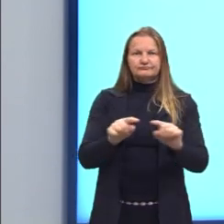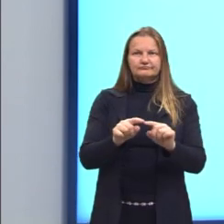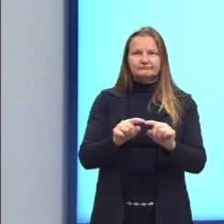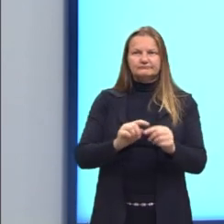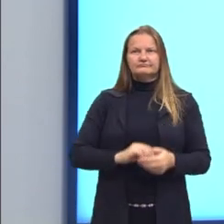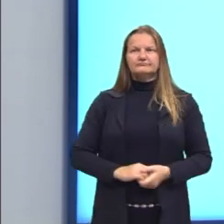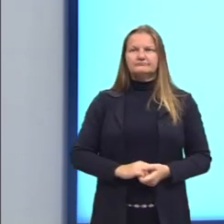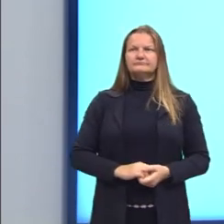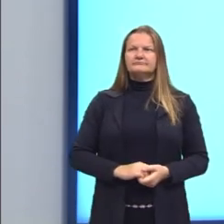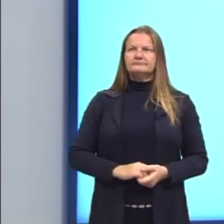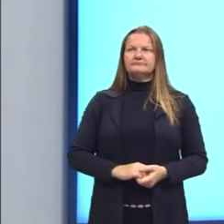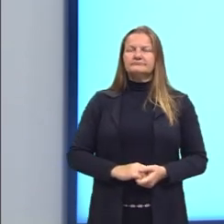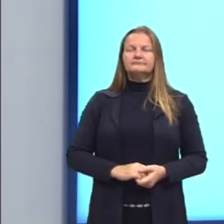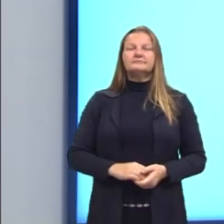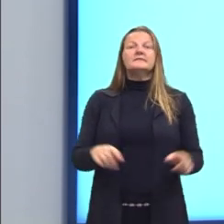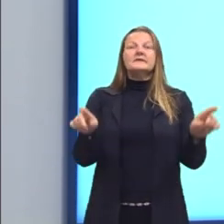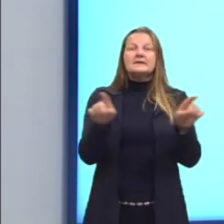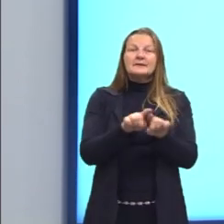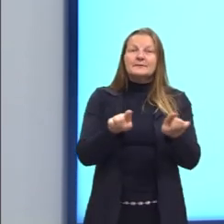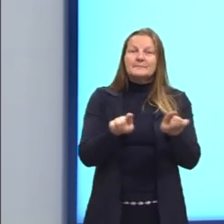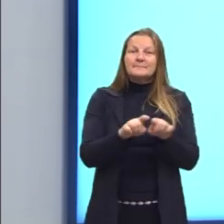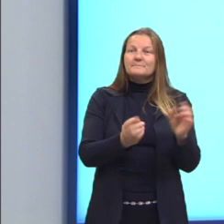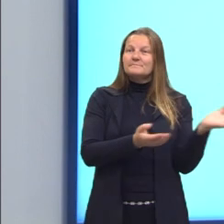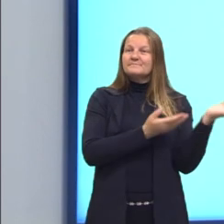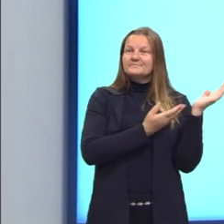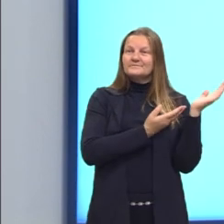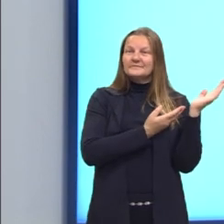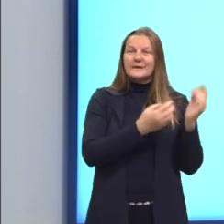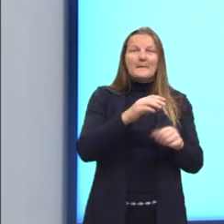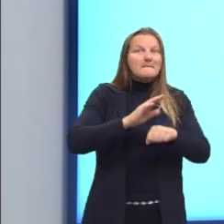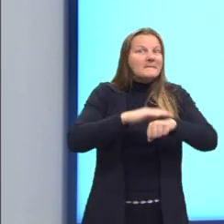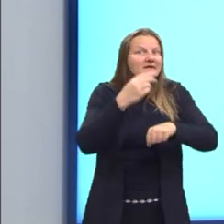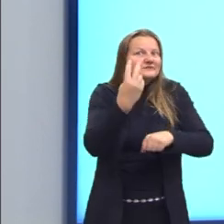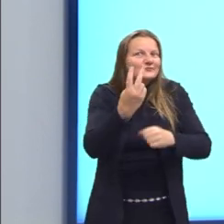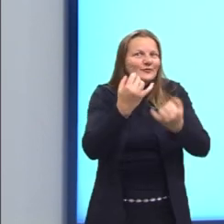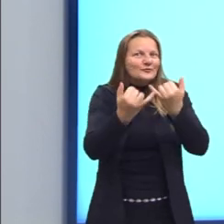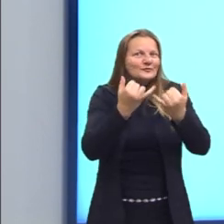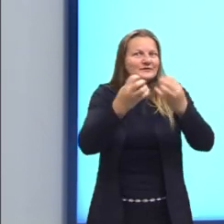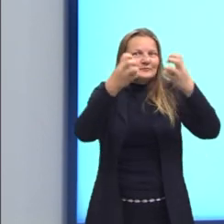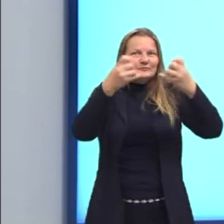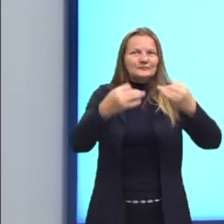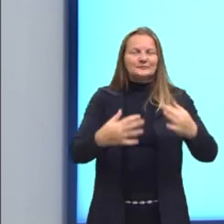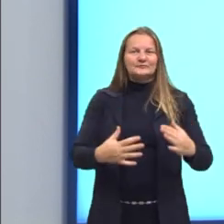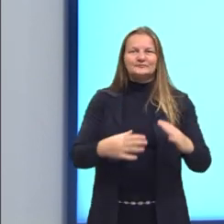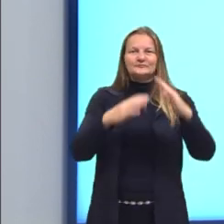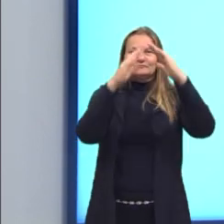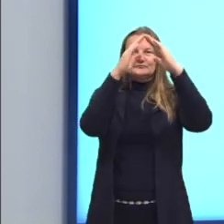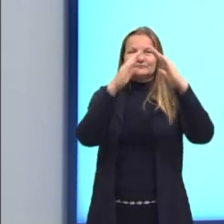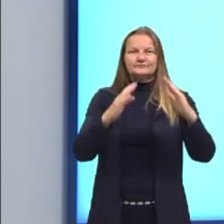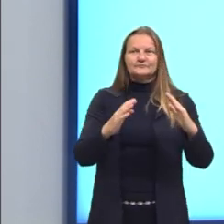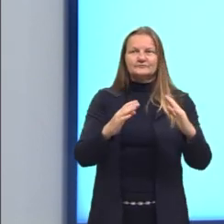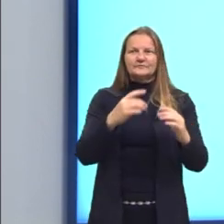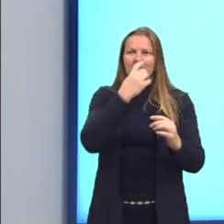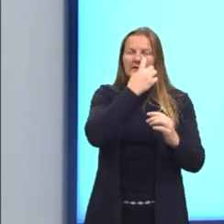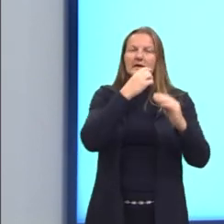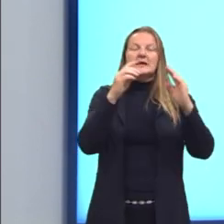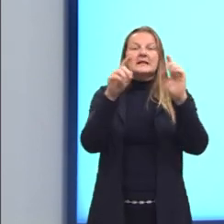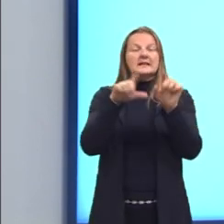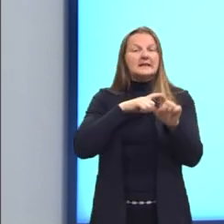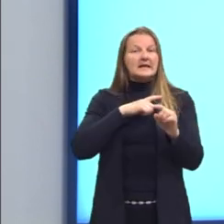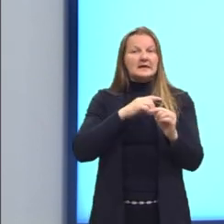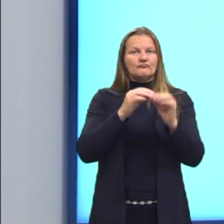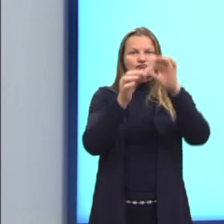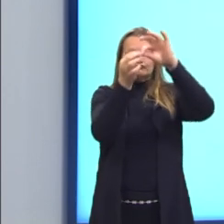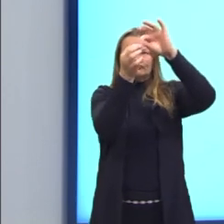e aqui o trouxe mais dois exemplos uma pirâmide reta e uma pirâmide oblíqua